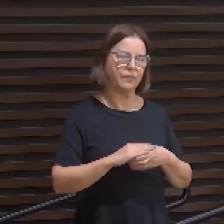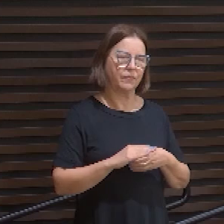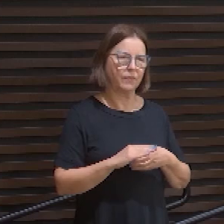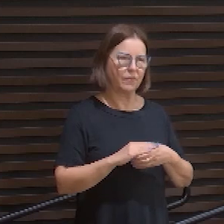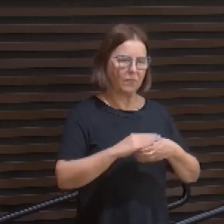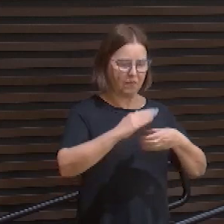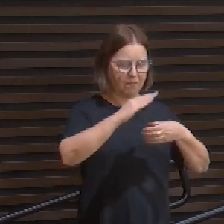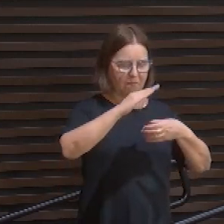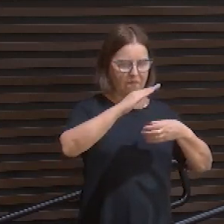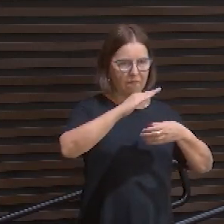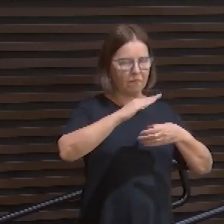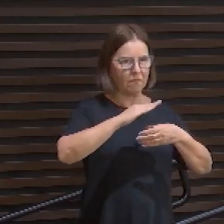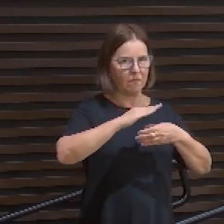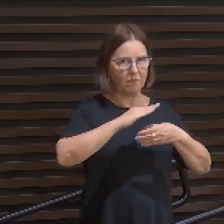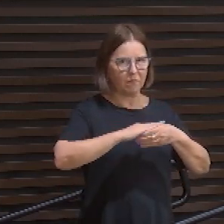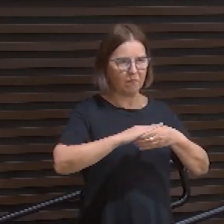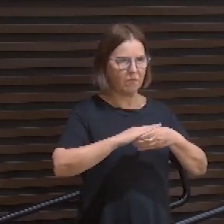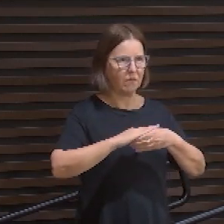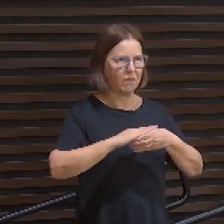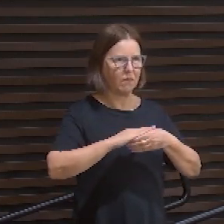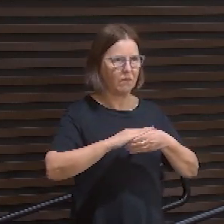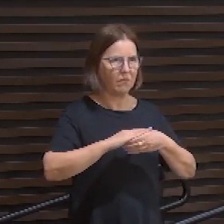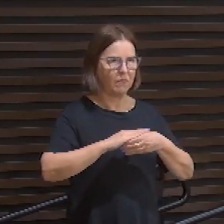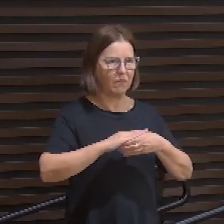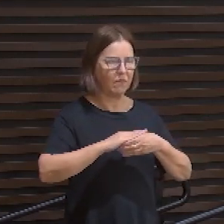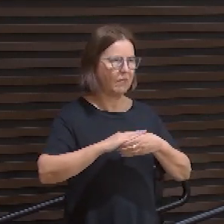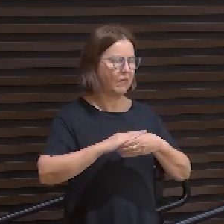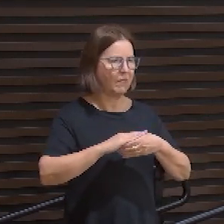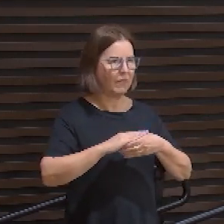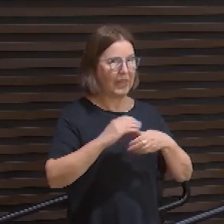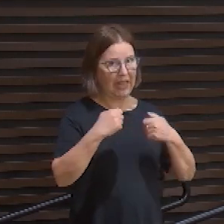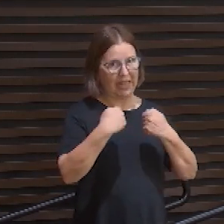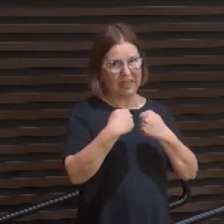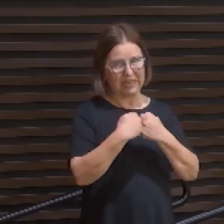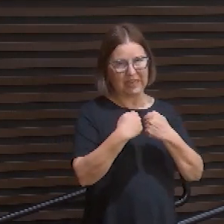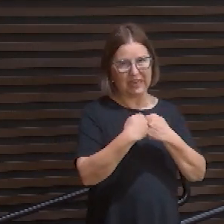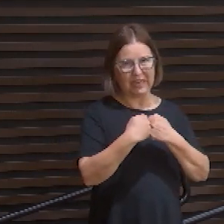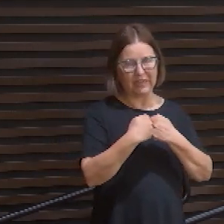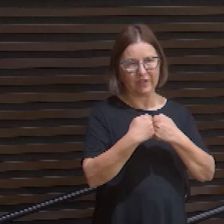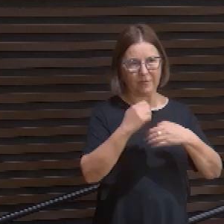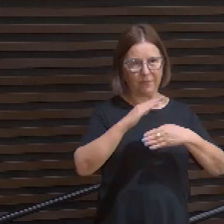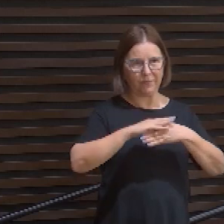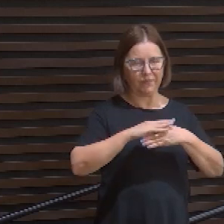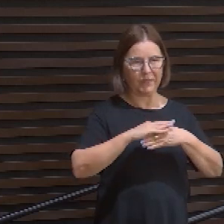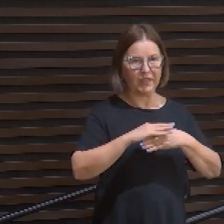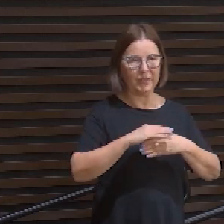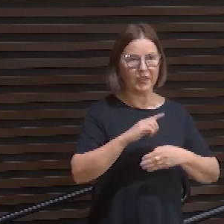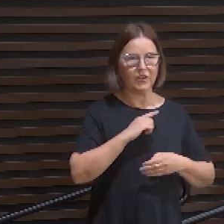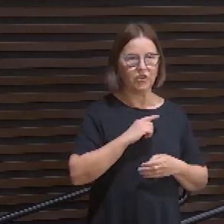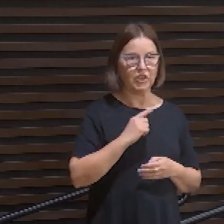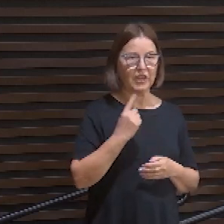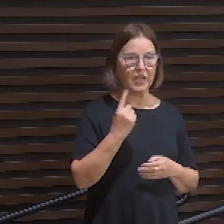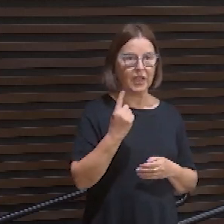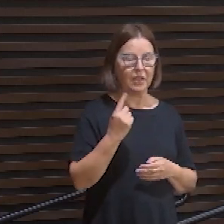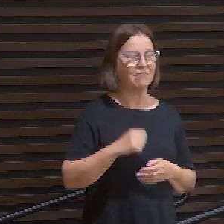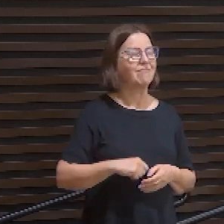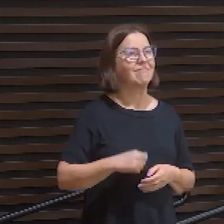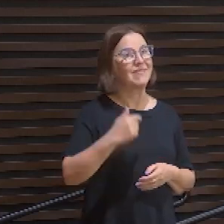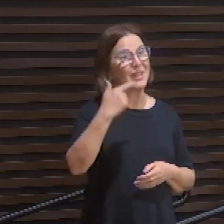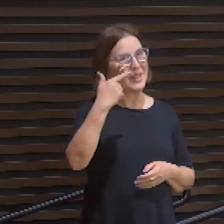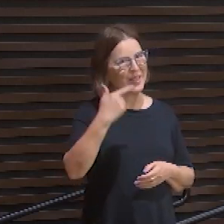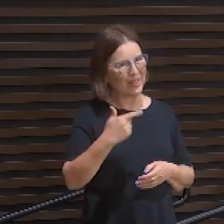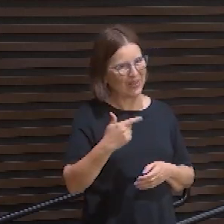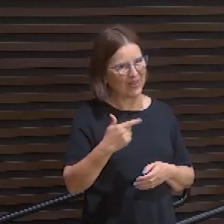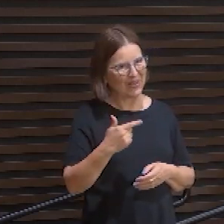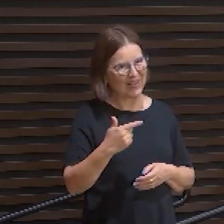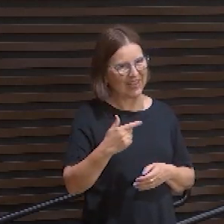encaixava na boca da arca e tinha 2 querubins. E esses